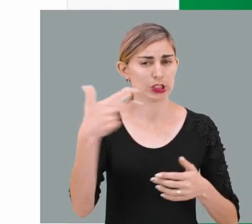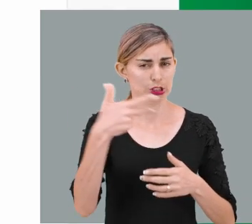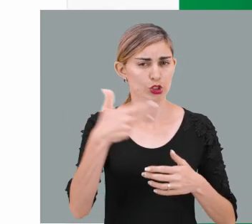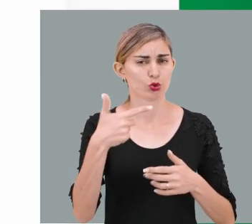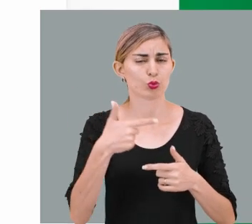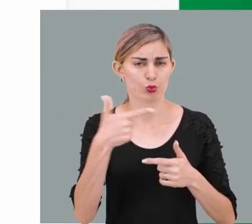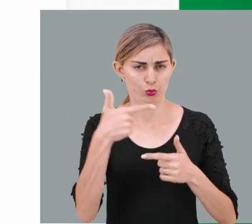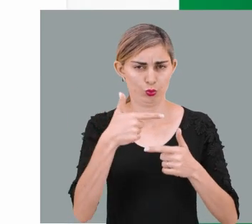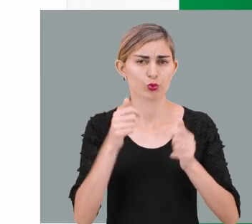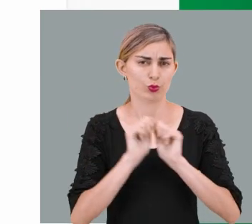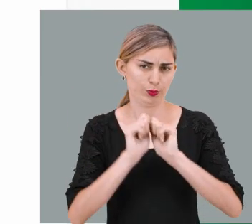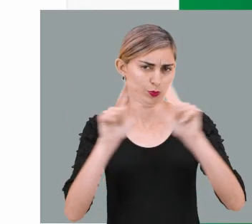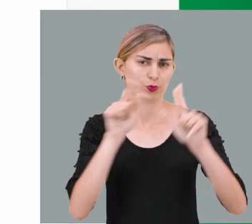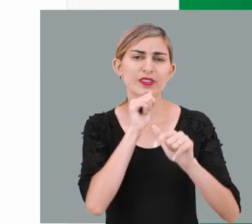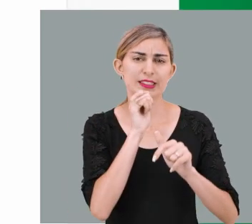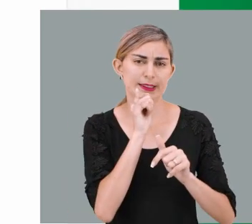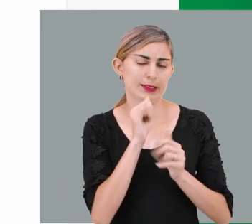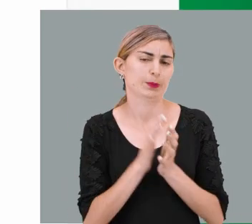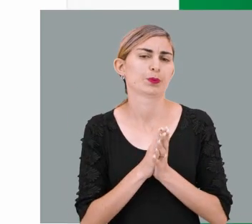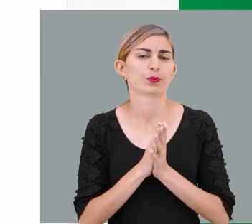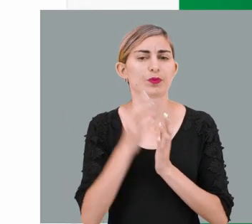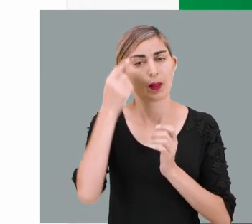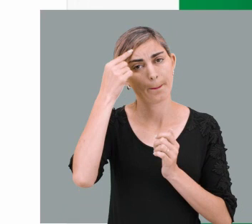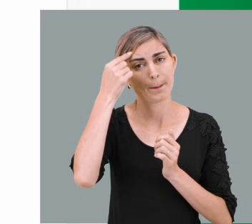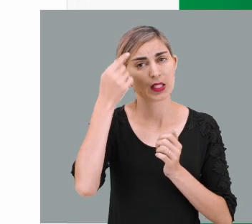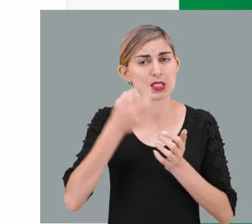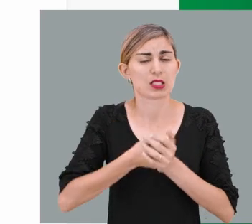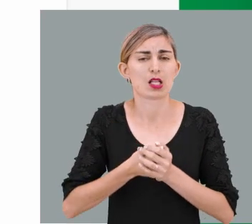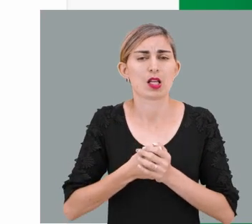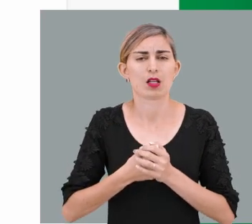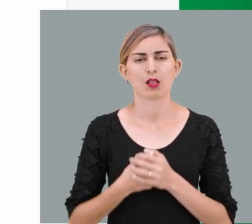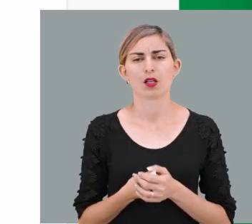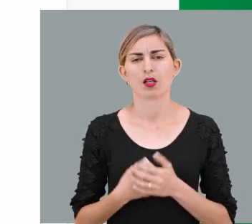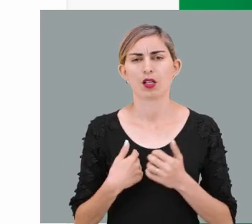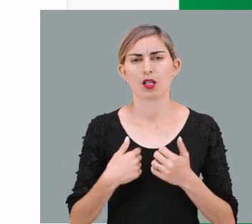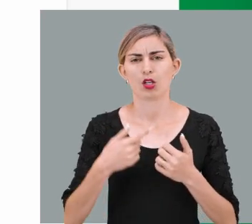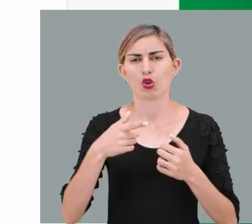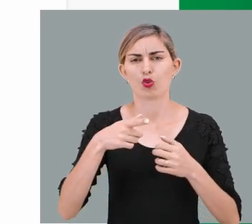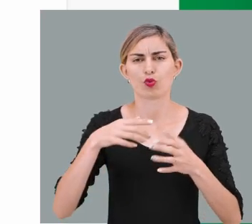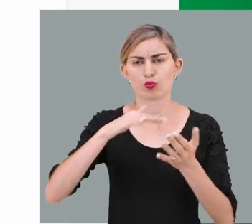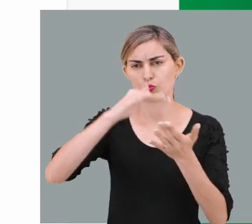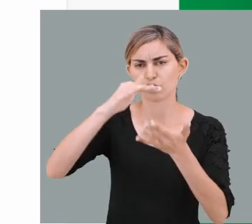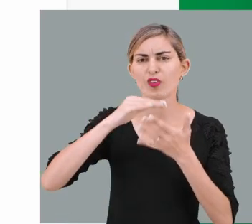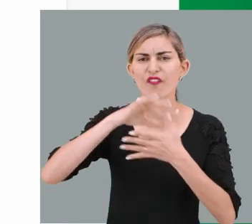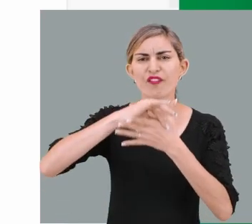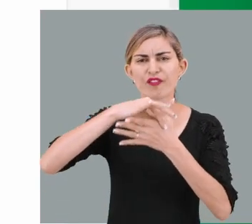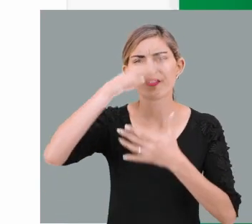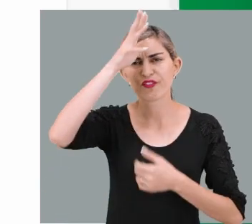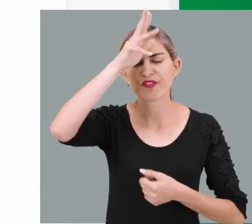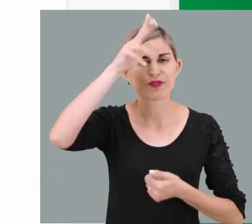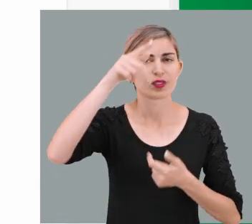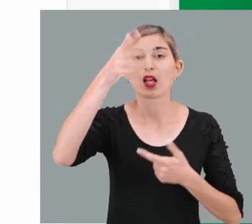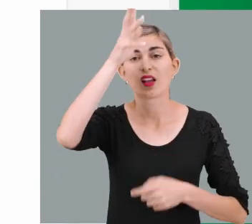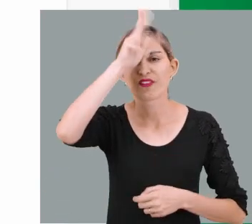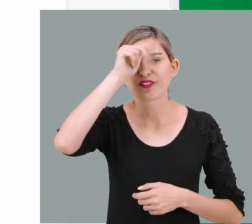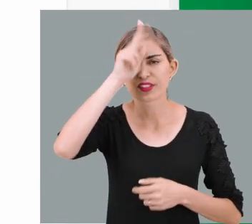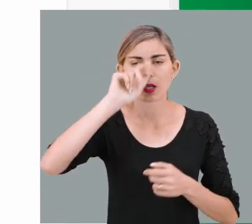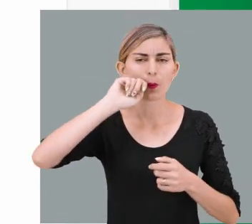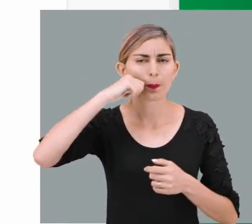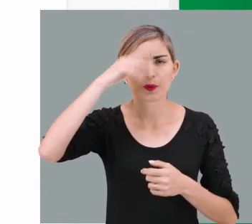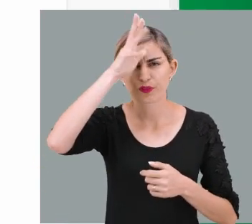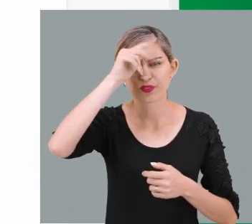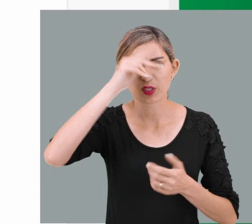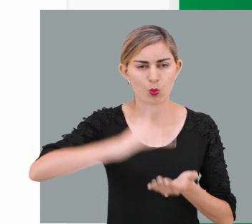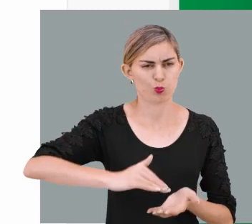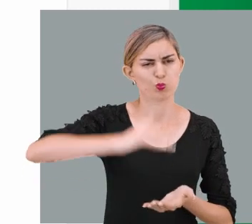Vamos a um segundo cenário, nesse mesmo exemplo. Imaginemos, porém, que o estoque do frango está muito alto e, por